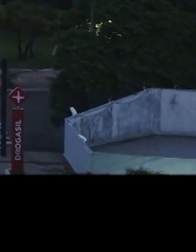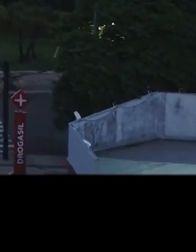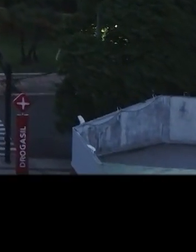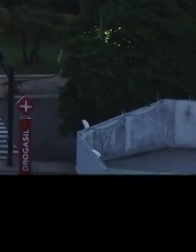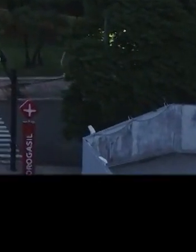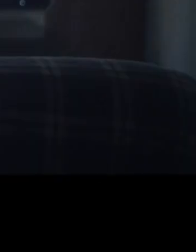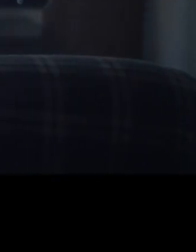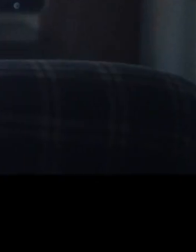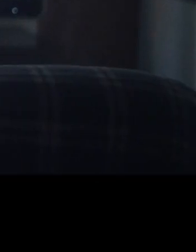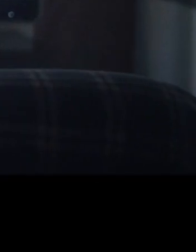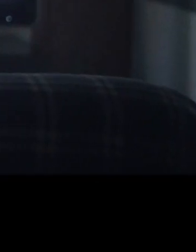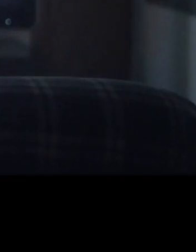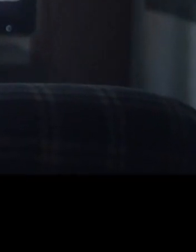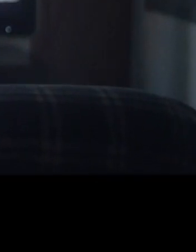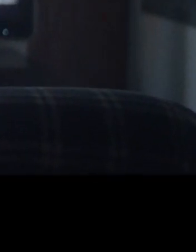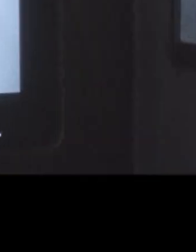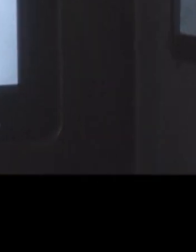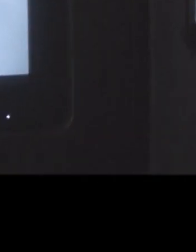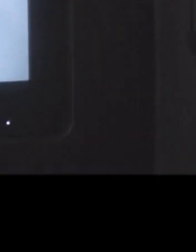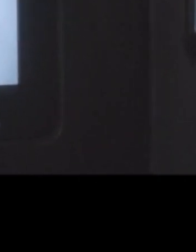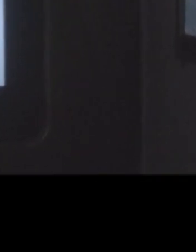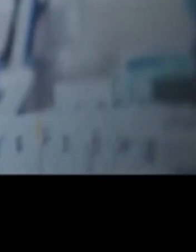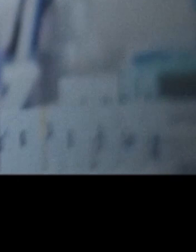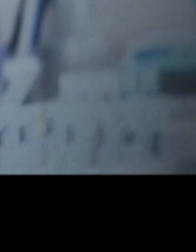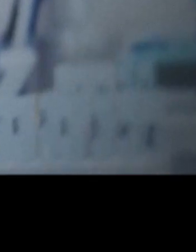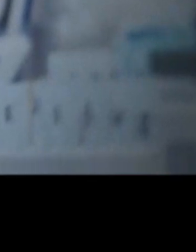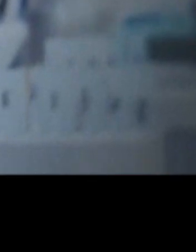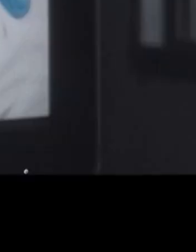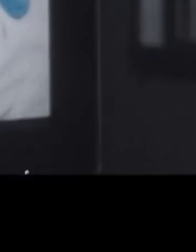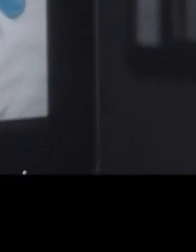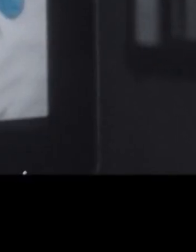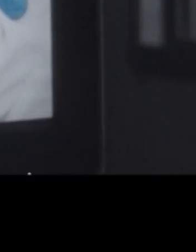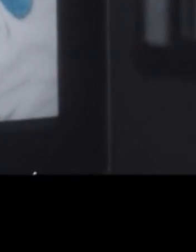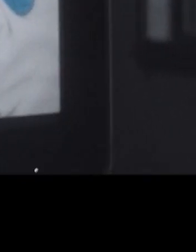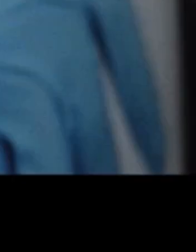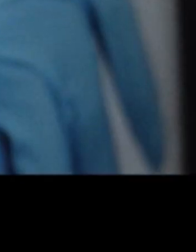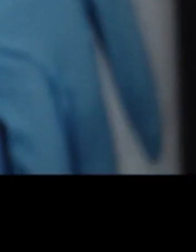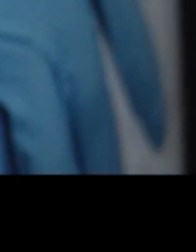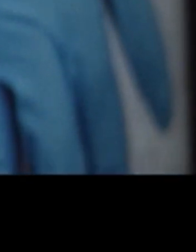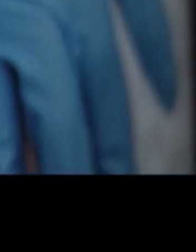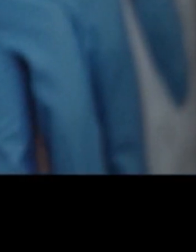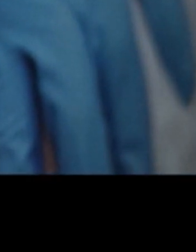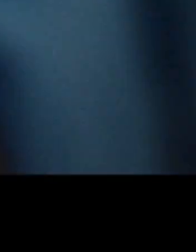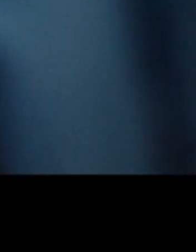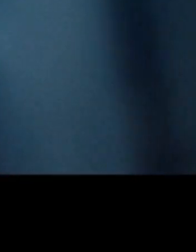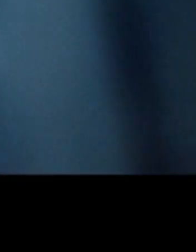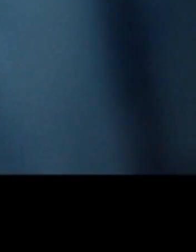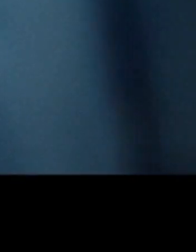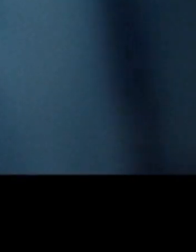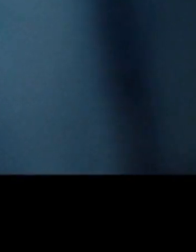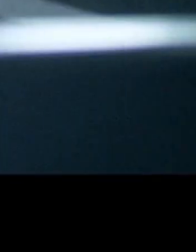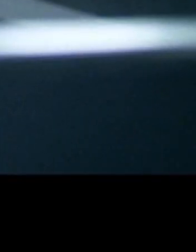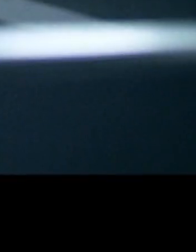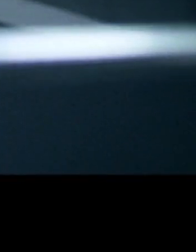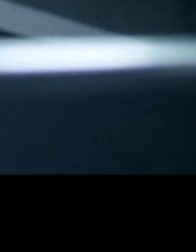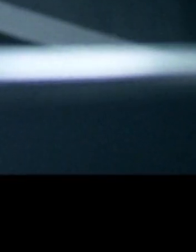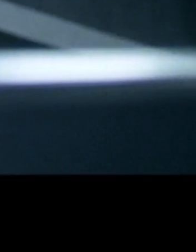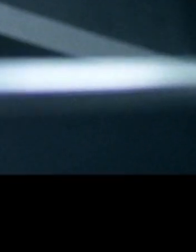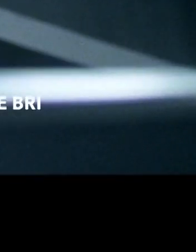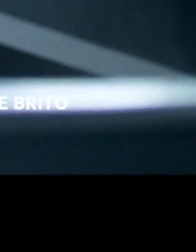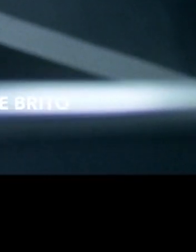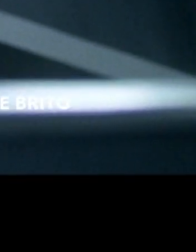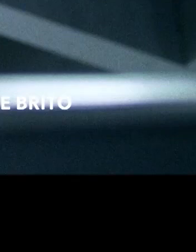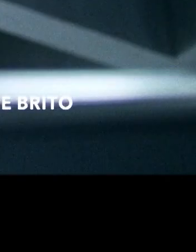Para adaptar essa vacina. Desde o início da pandemia, o mundo inteiro se mobilizou para encontrar uma vacina capaz de nos proteger